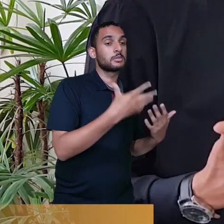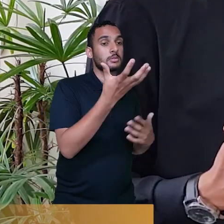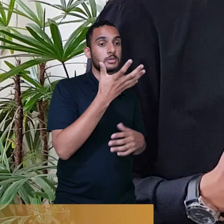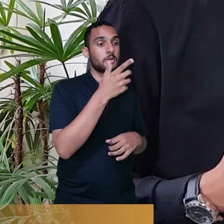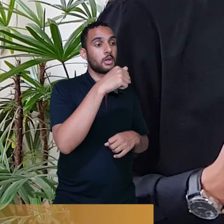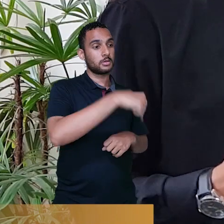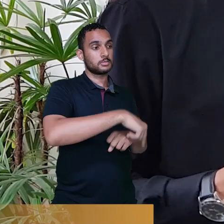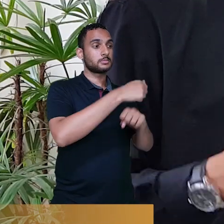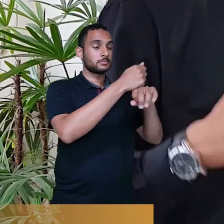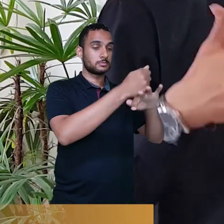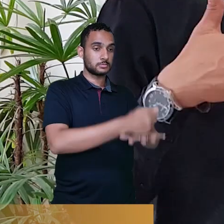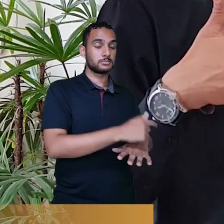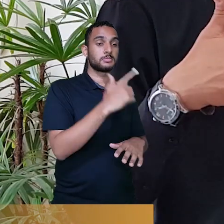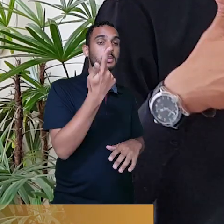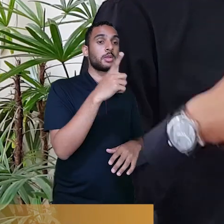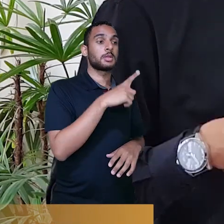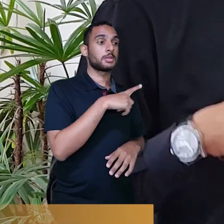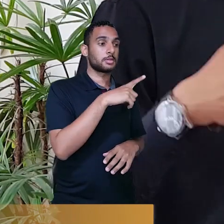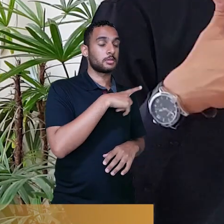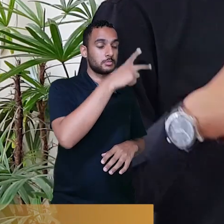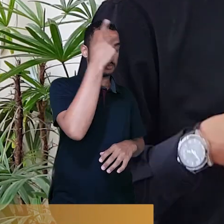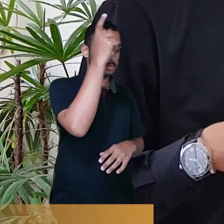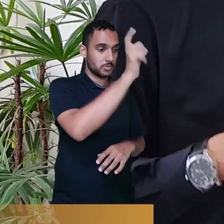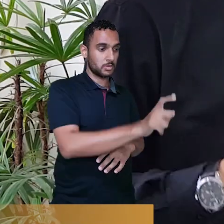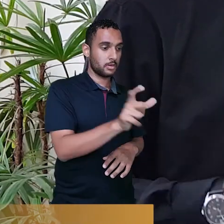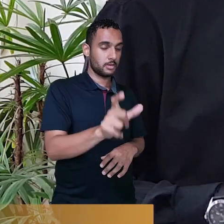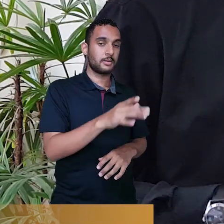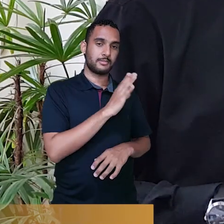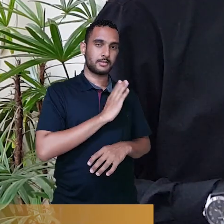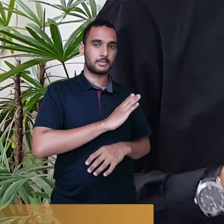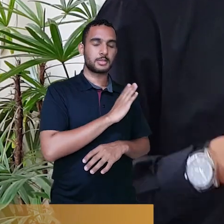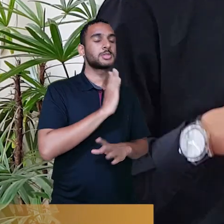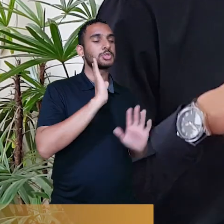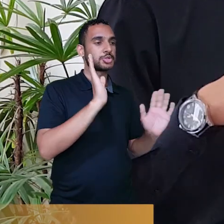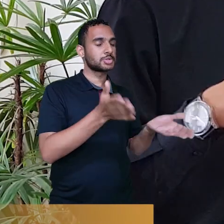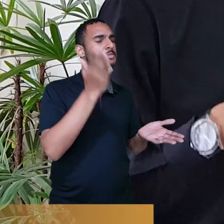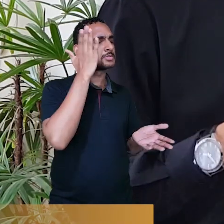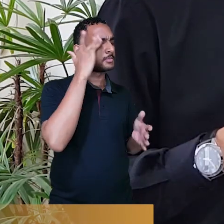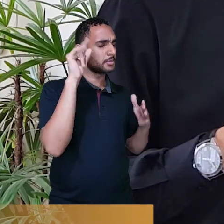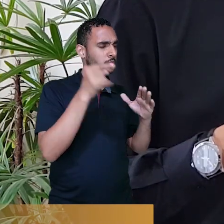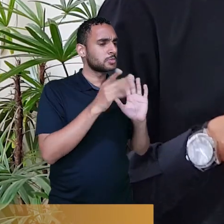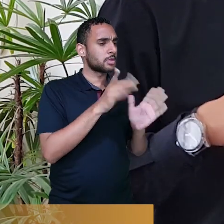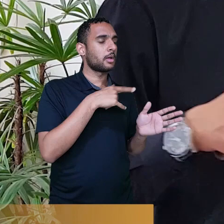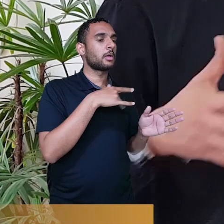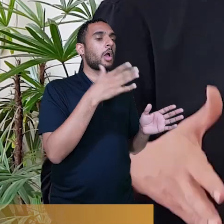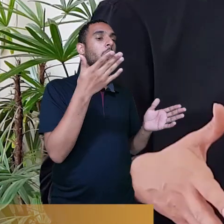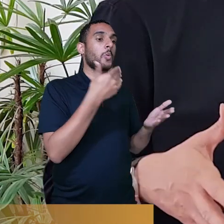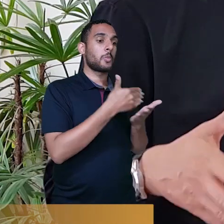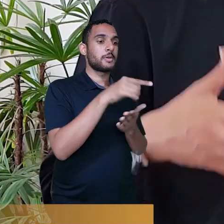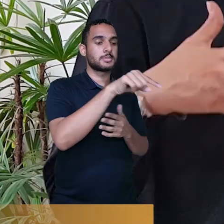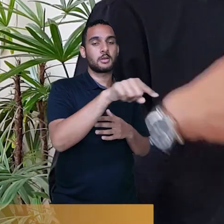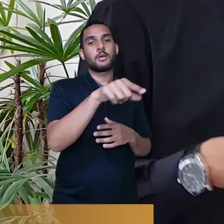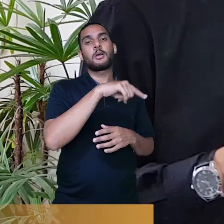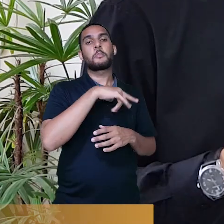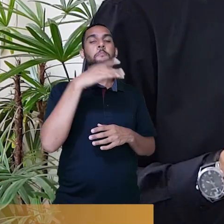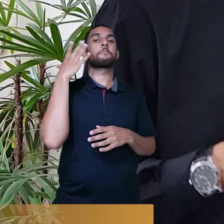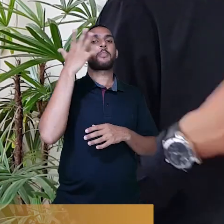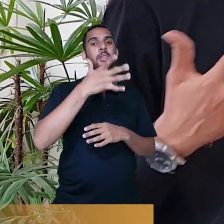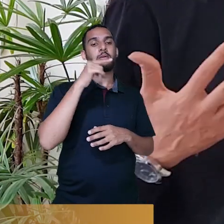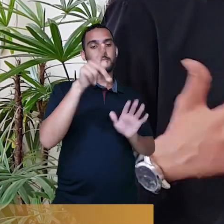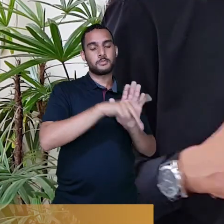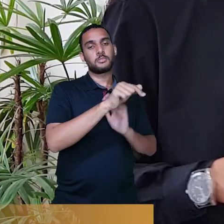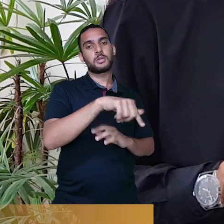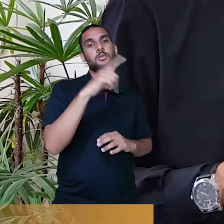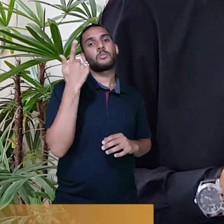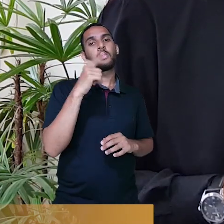por fim nós queremos que aqui mesmo é que o acesso do ano nós tenhamos catequistas formadores aqui mesmo que